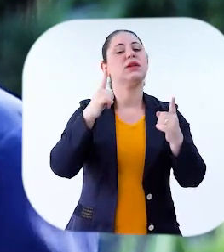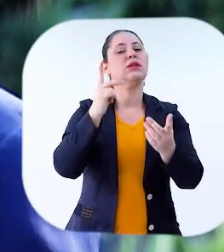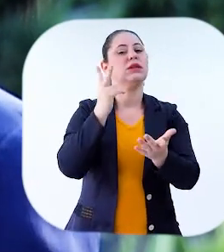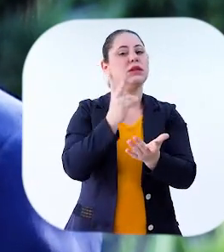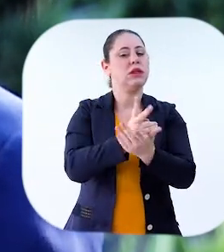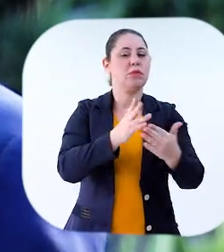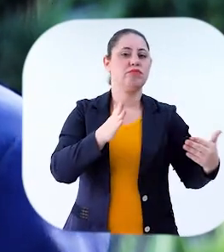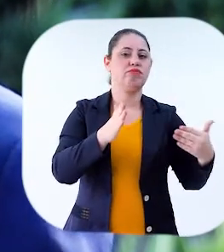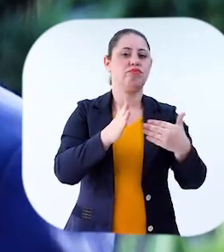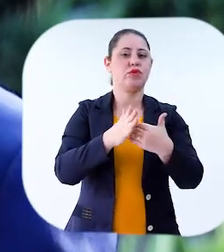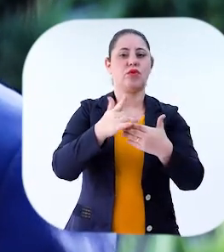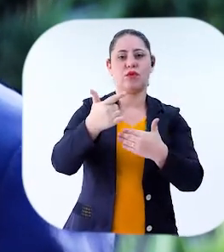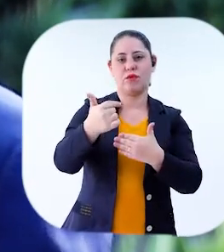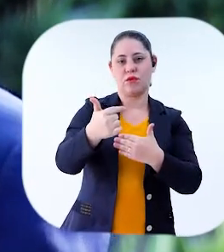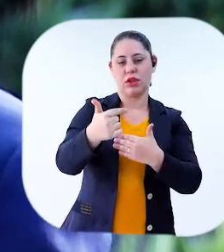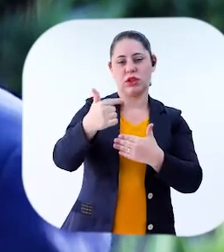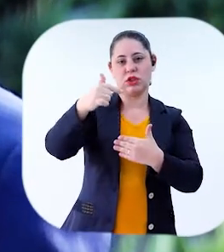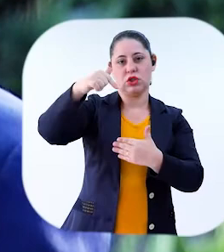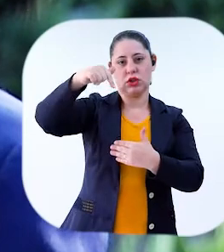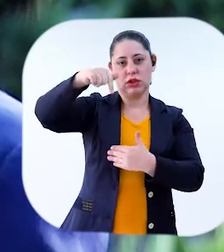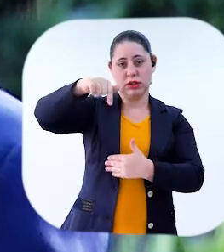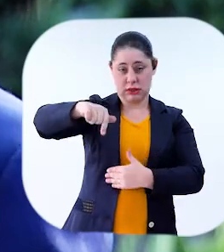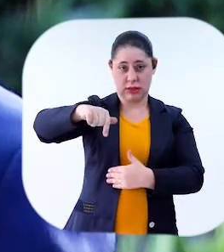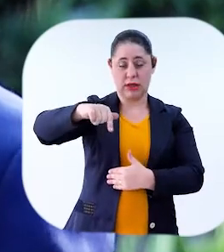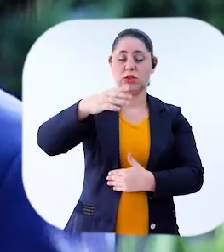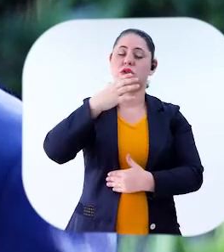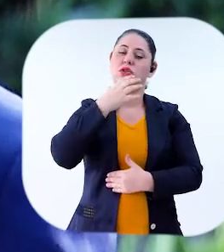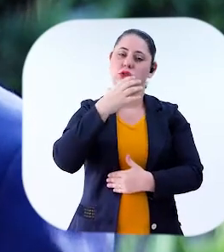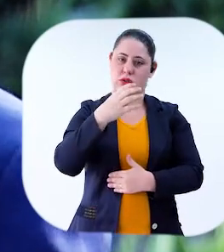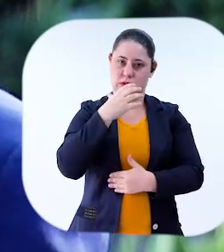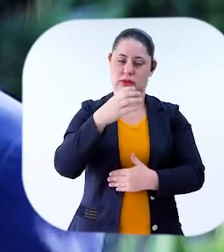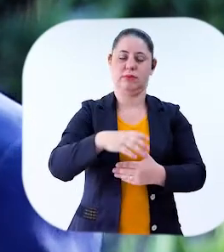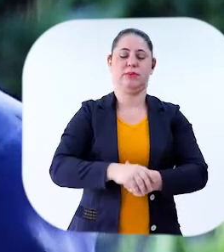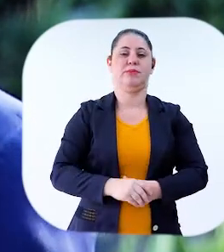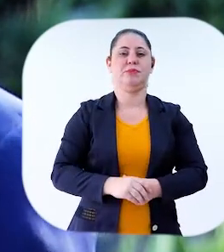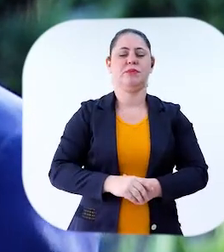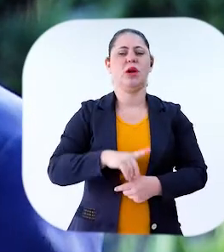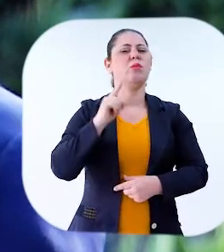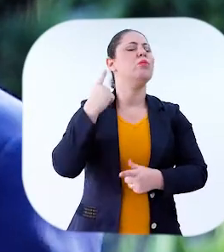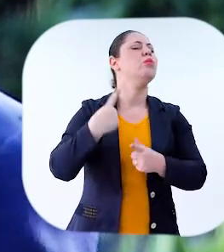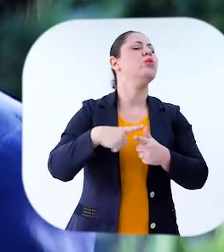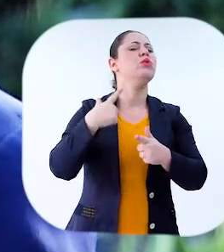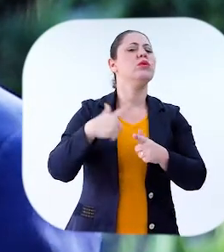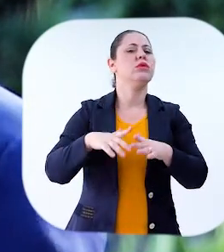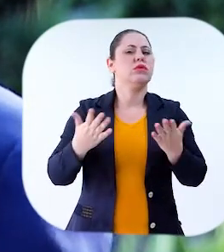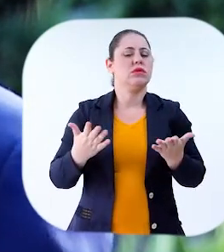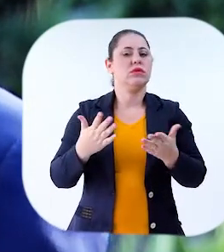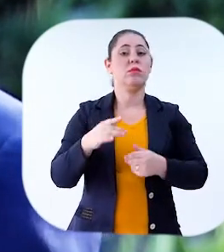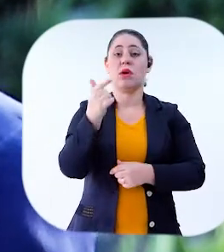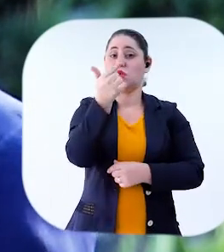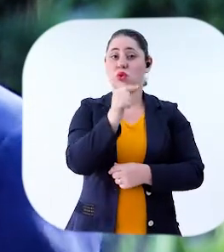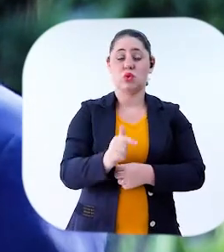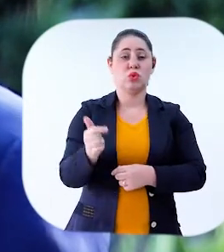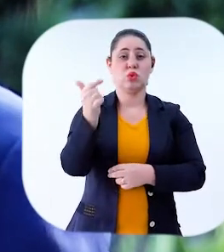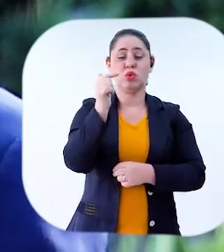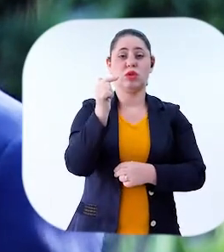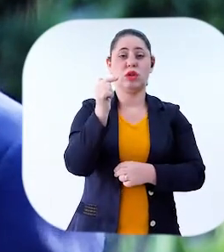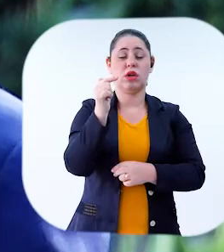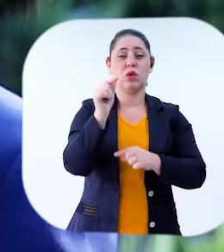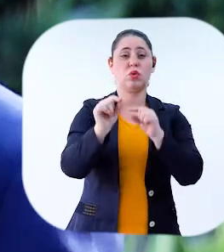sempre limitado ao dia 27 de dezembro. Para que isso? Para que não haja